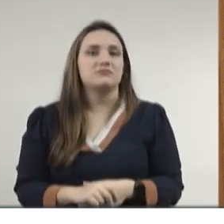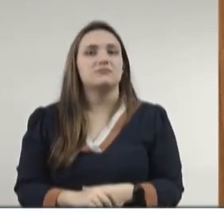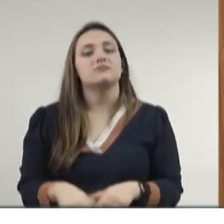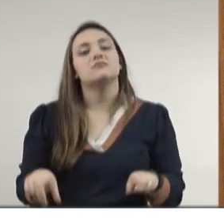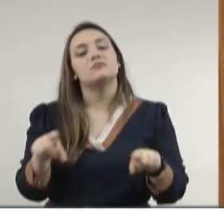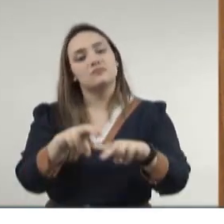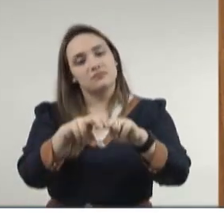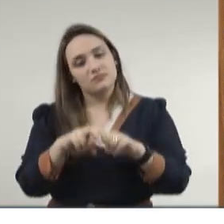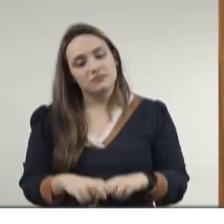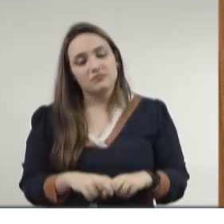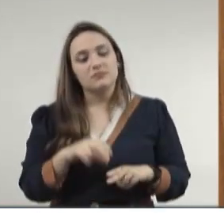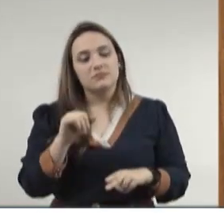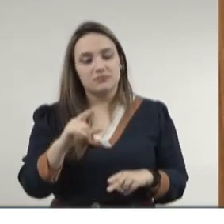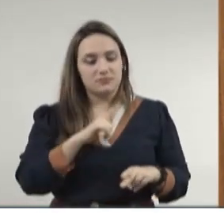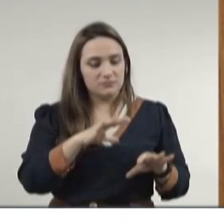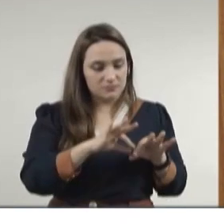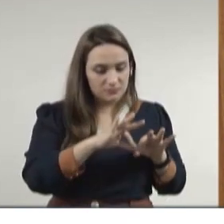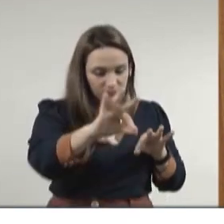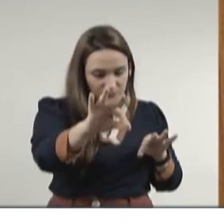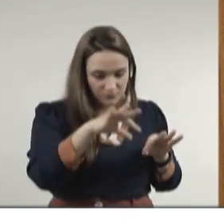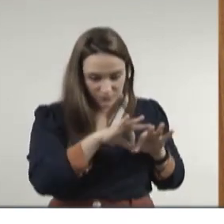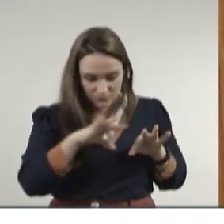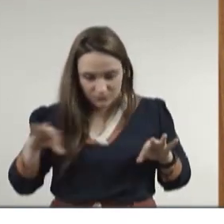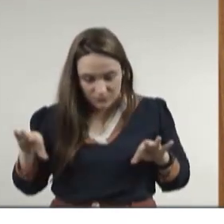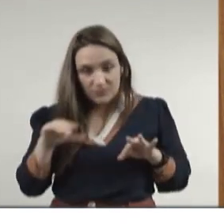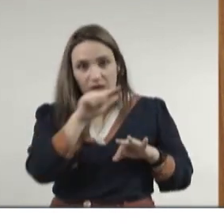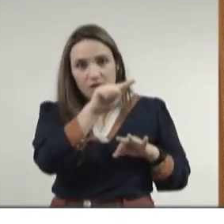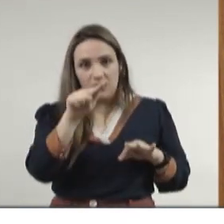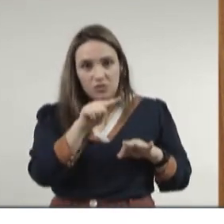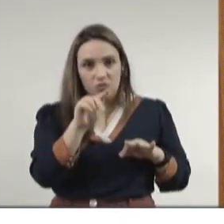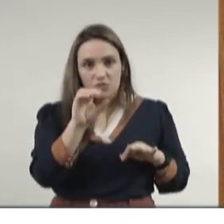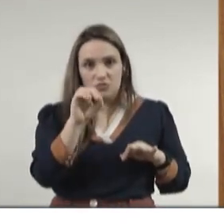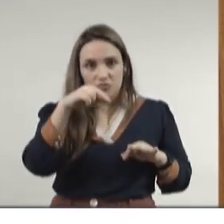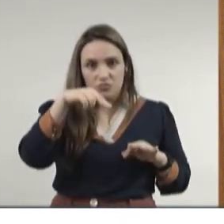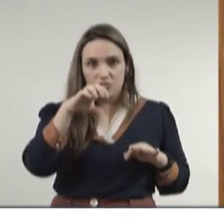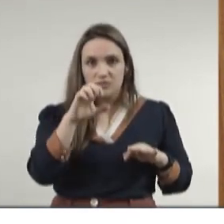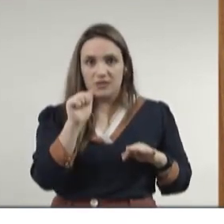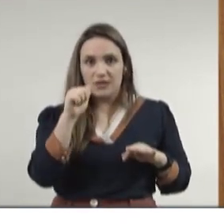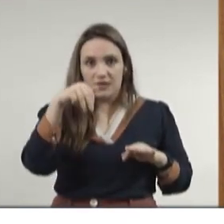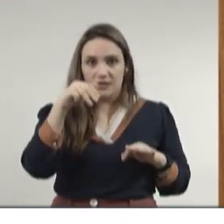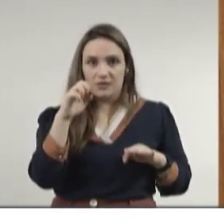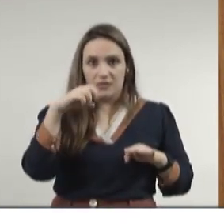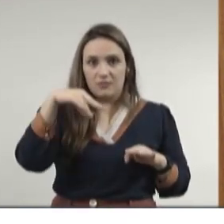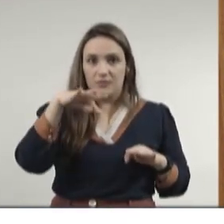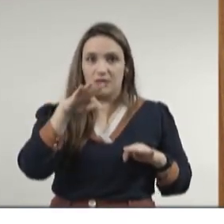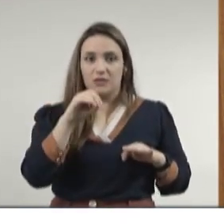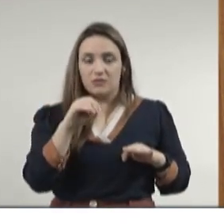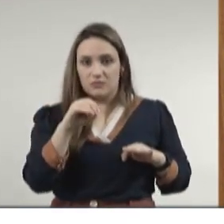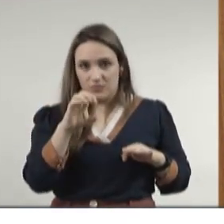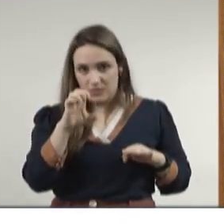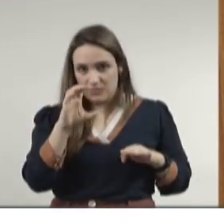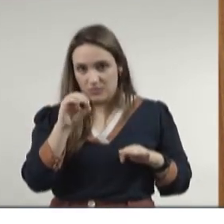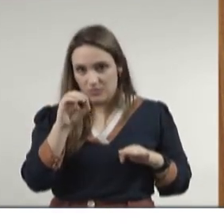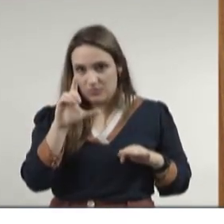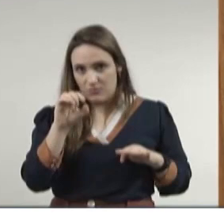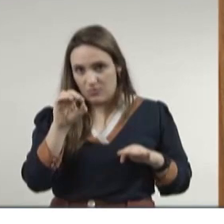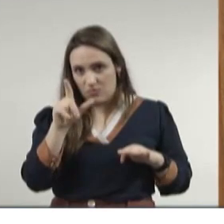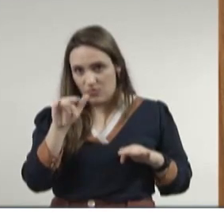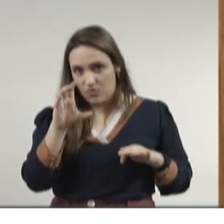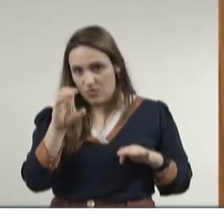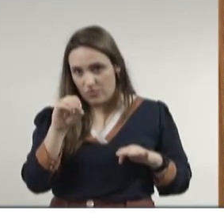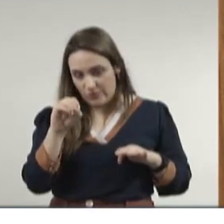zoneamento ecológico econômico, que já passou da sua primeira aproximação, e a